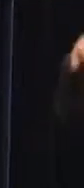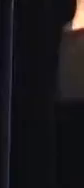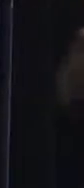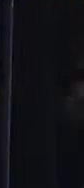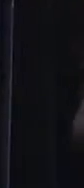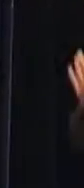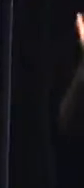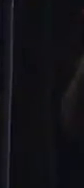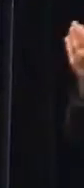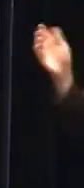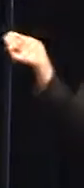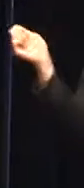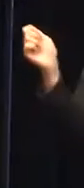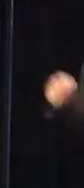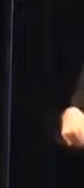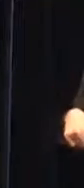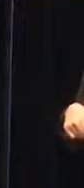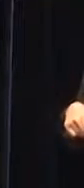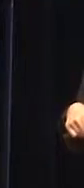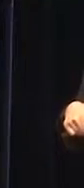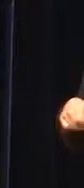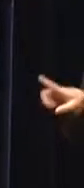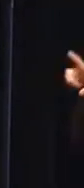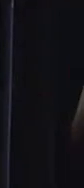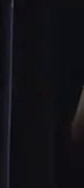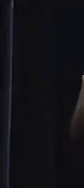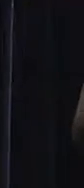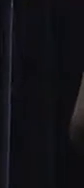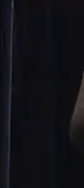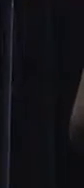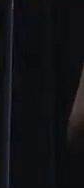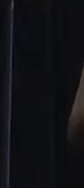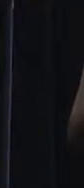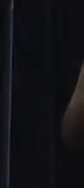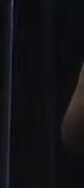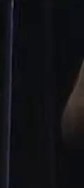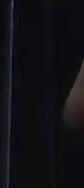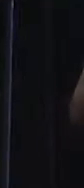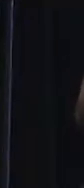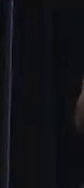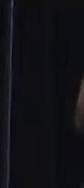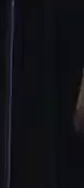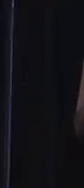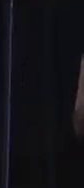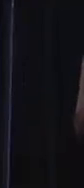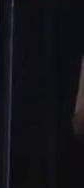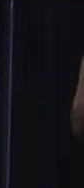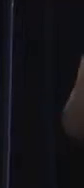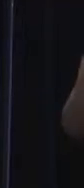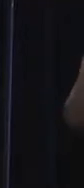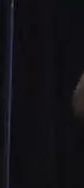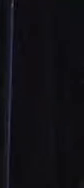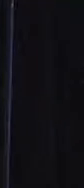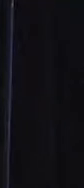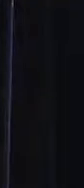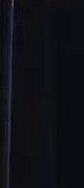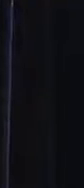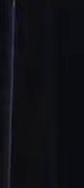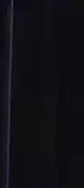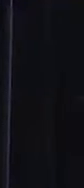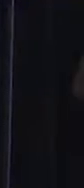mas que possibilitava perseguir essa, digamos,